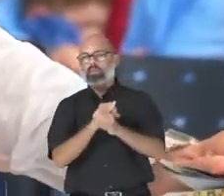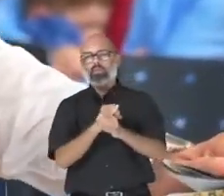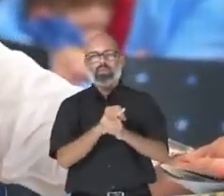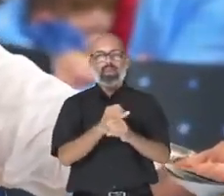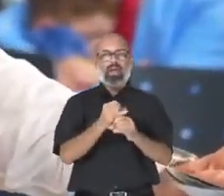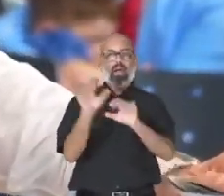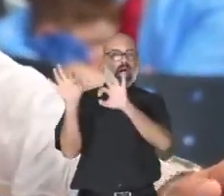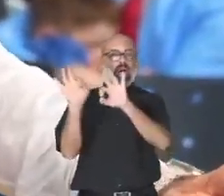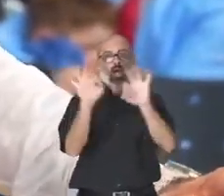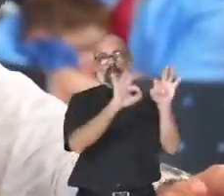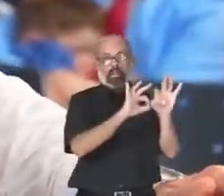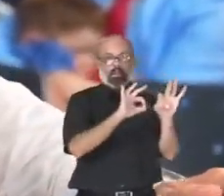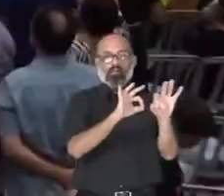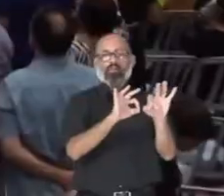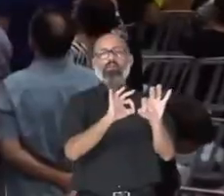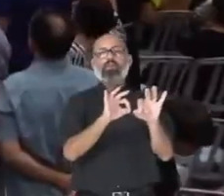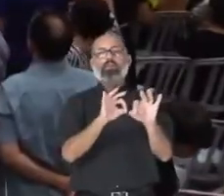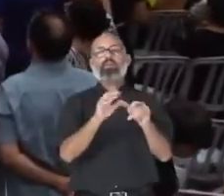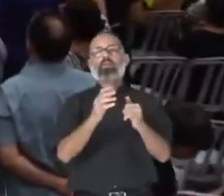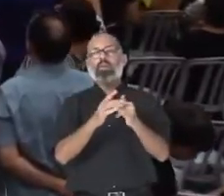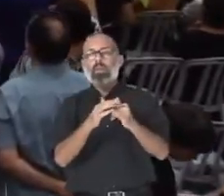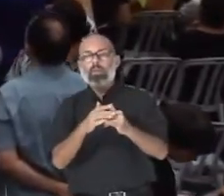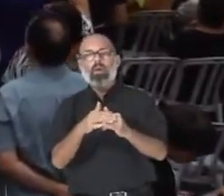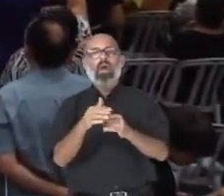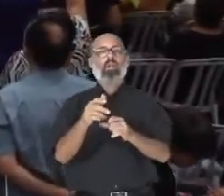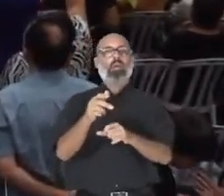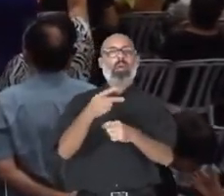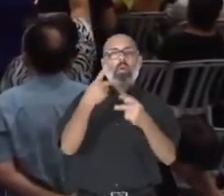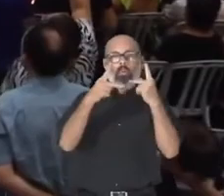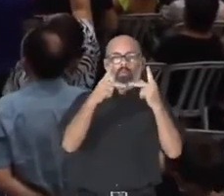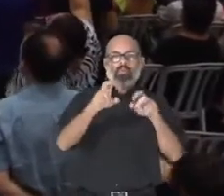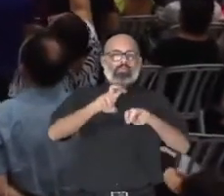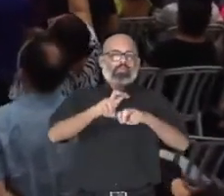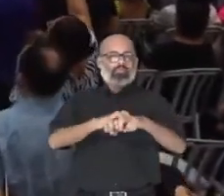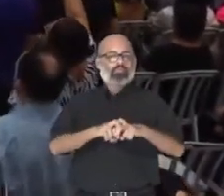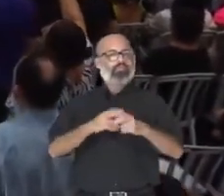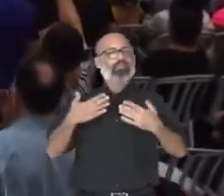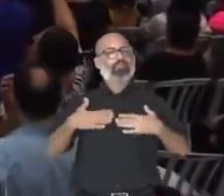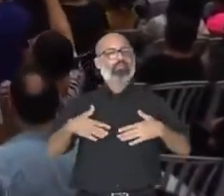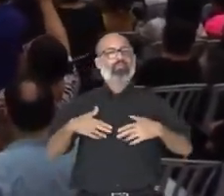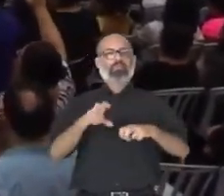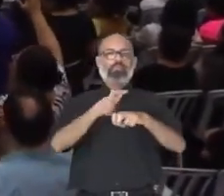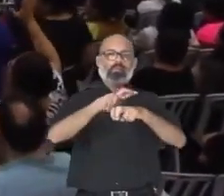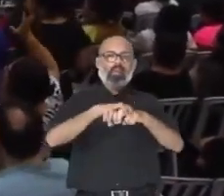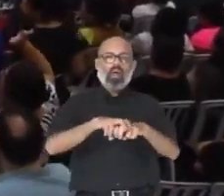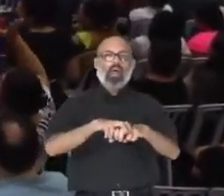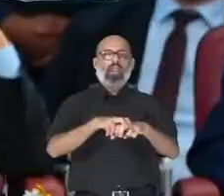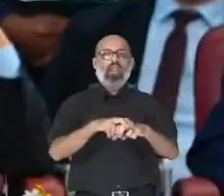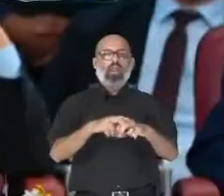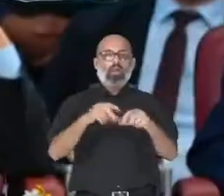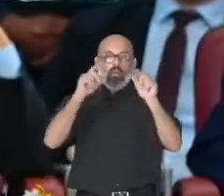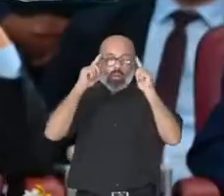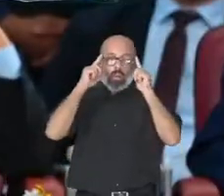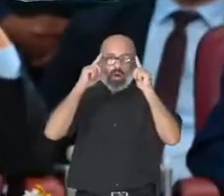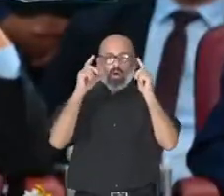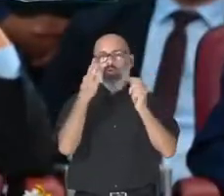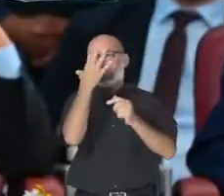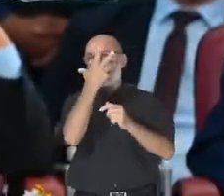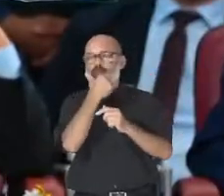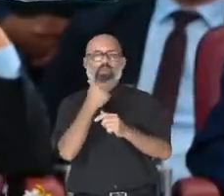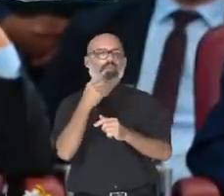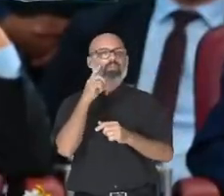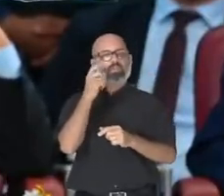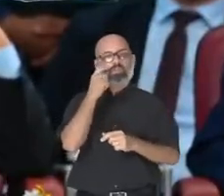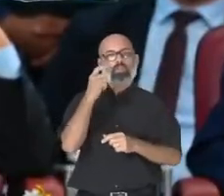assistir pregadorzinhos que acham que são pregadores de verdade, mas ficam sentados nos banquinhos com a perninha cruzada assim, com óculos bonitinhos na cara, dizendo,